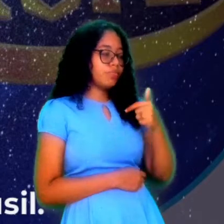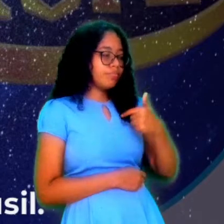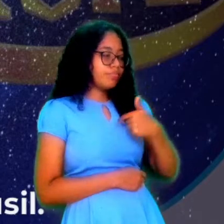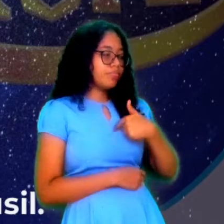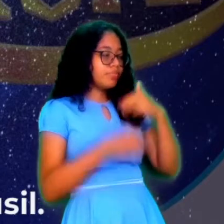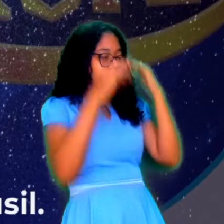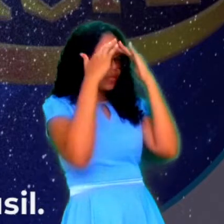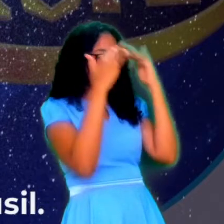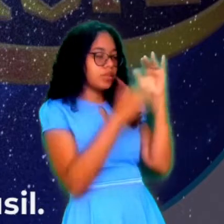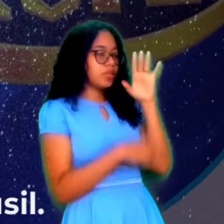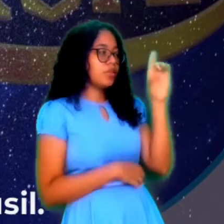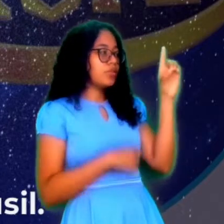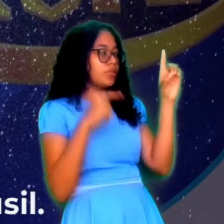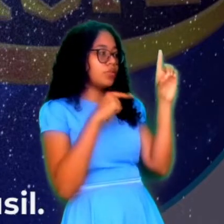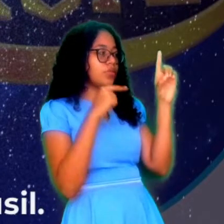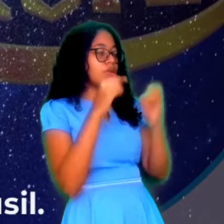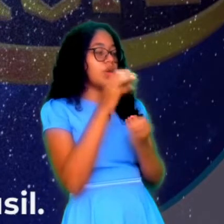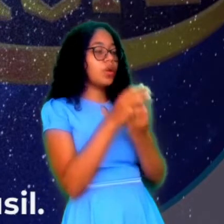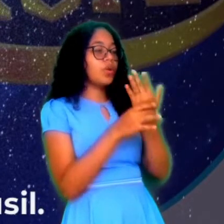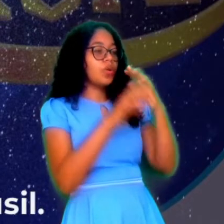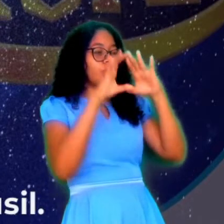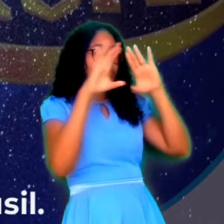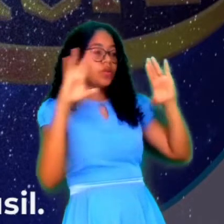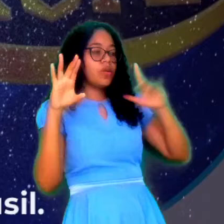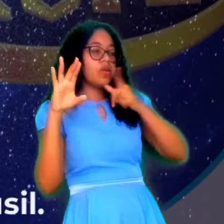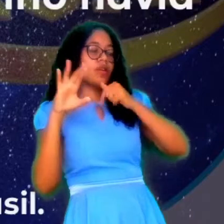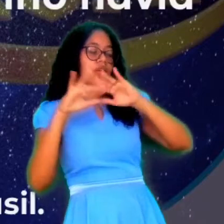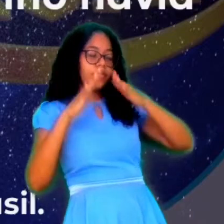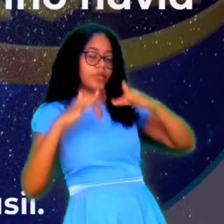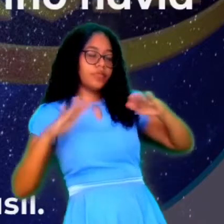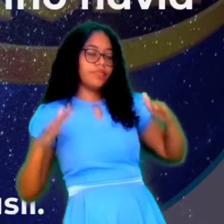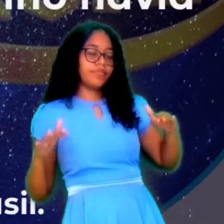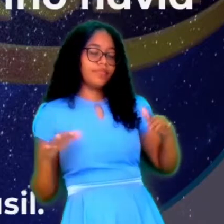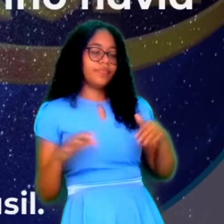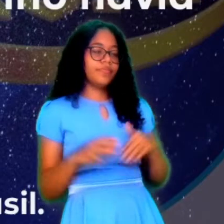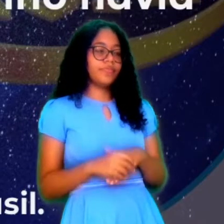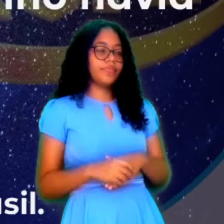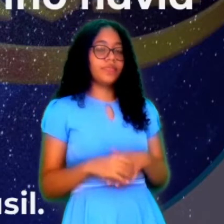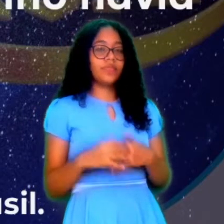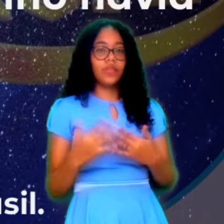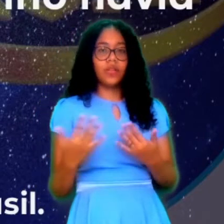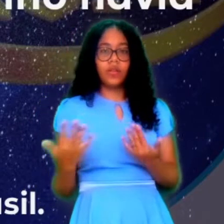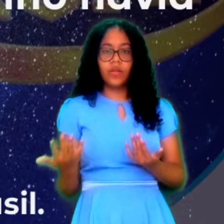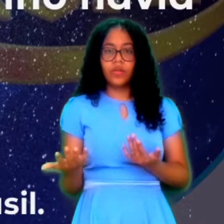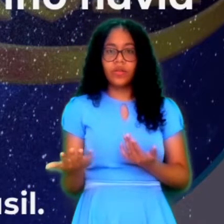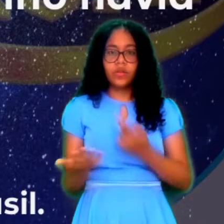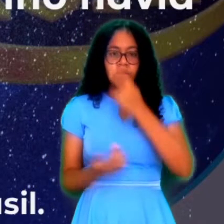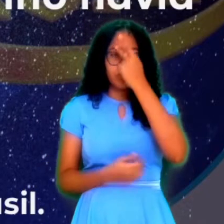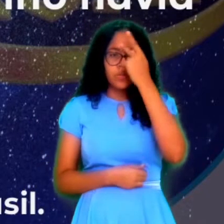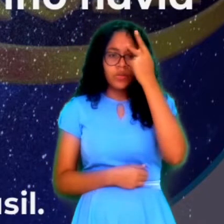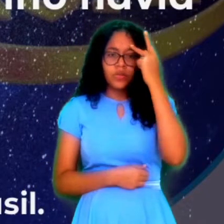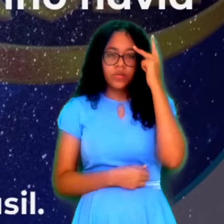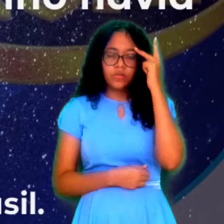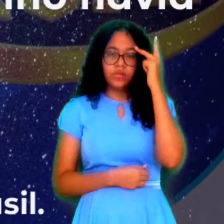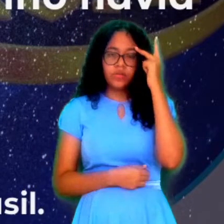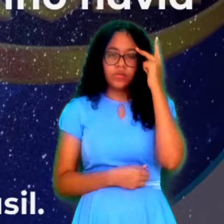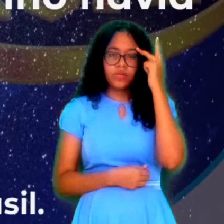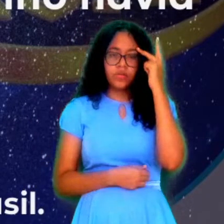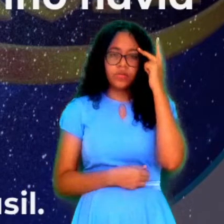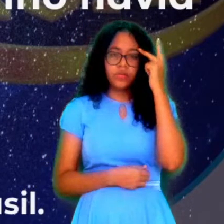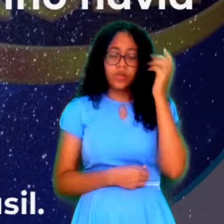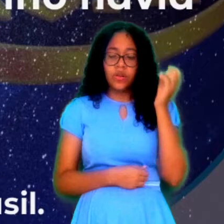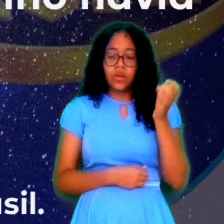o Deus do céu que fez o mar e a terra. Então os homens ficaram possuídos de grande